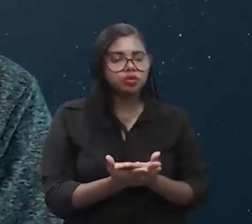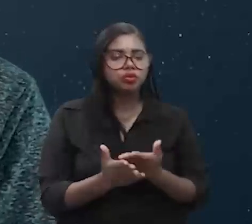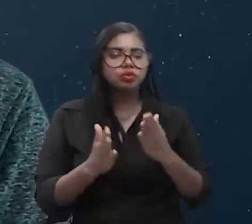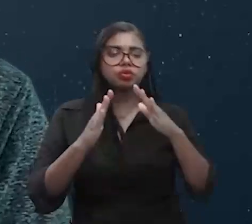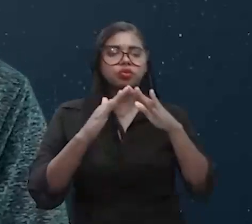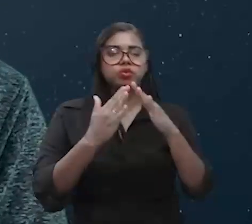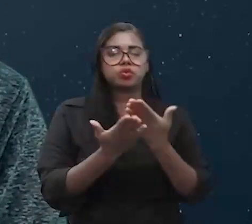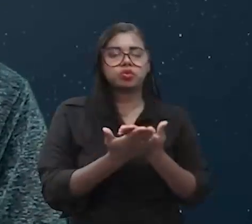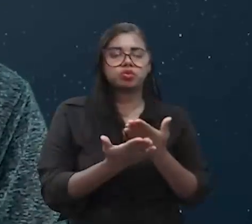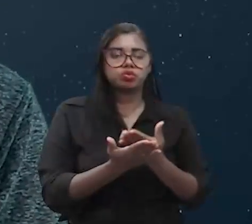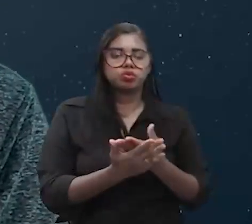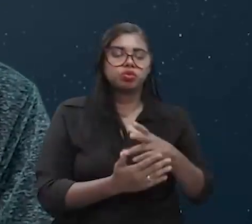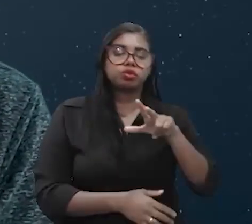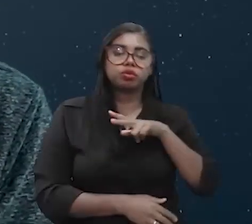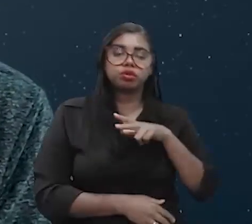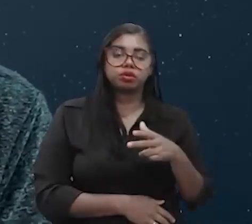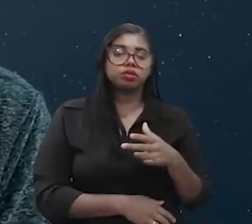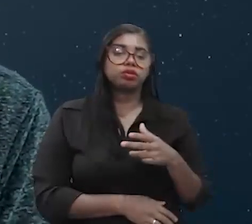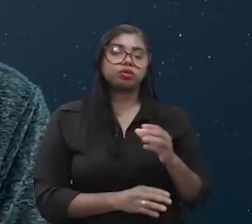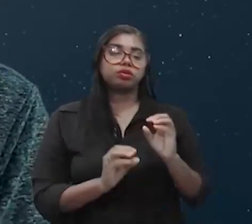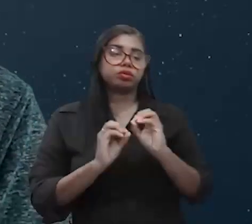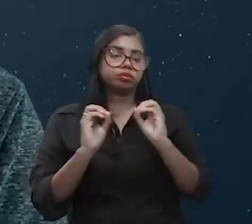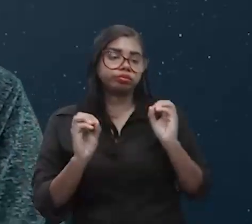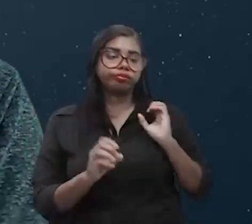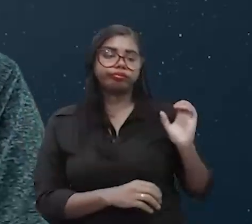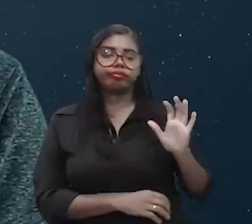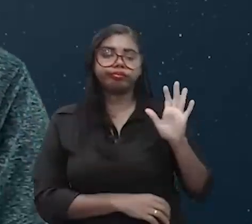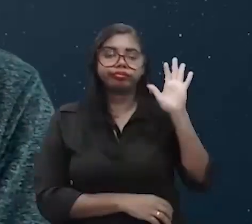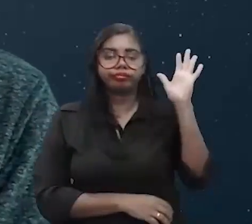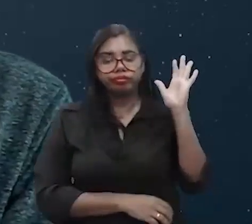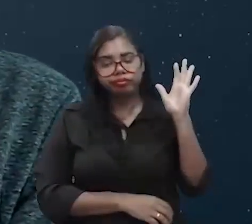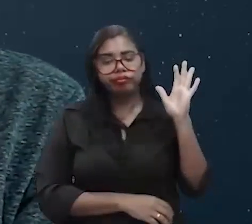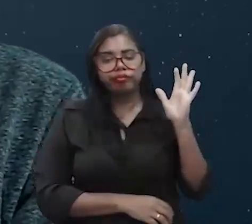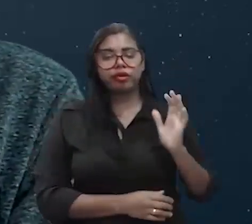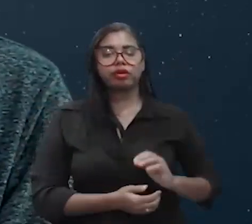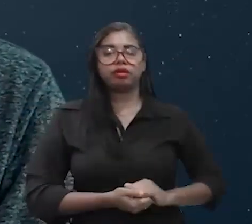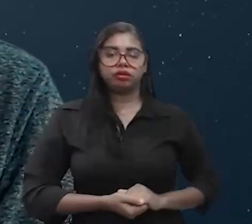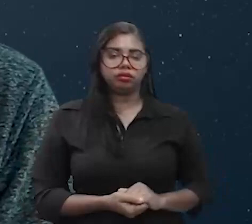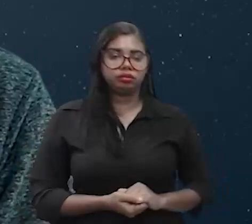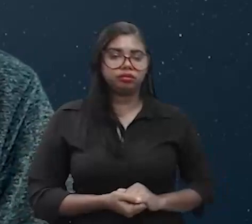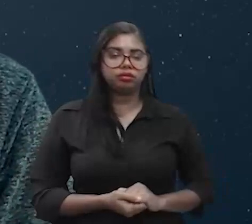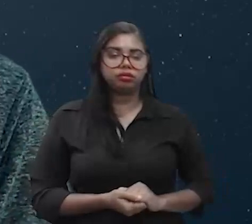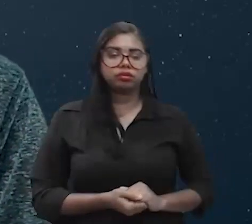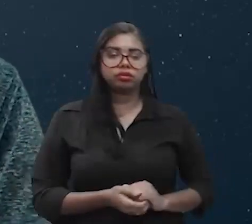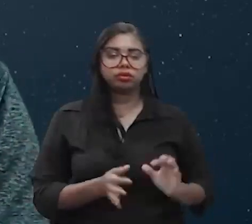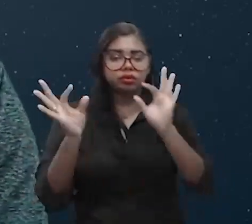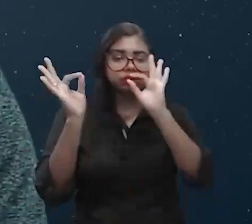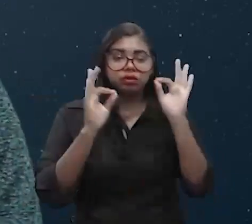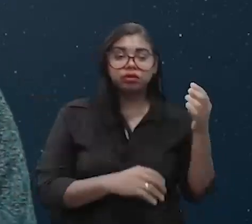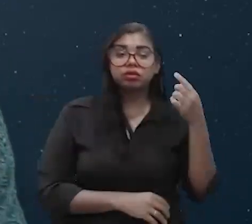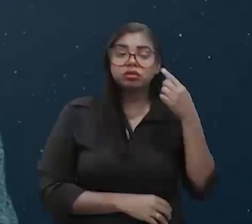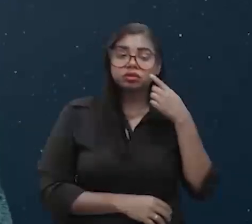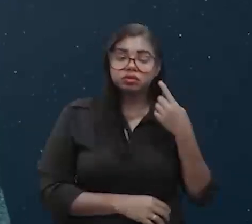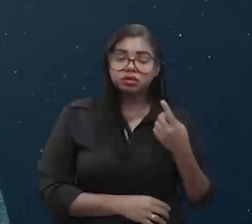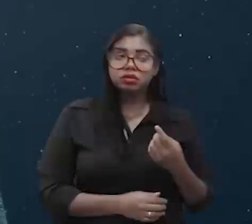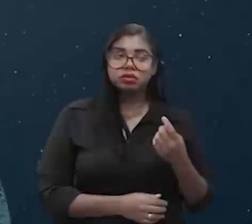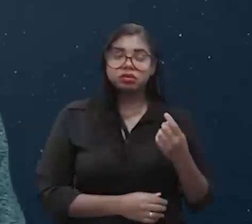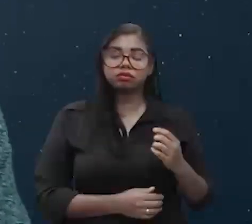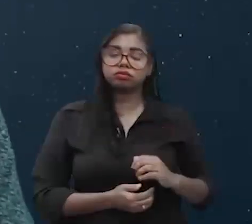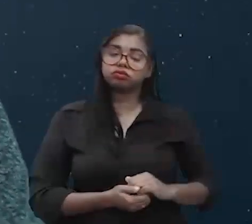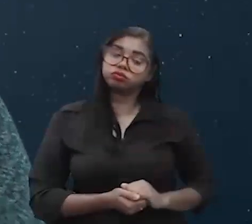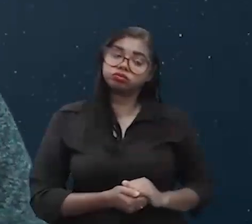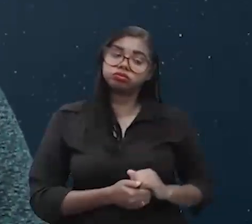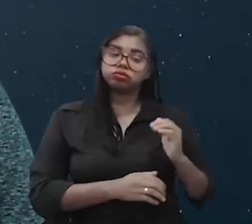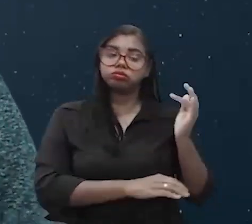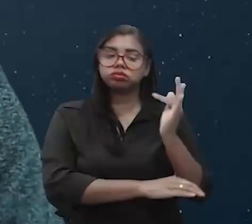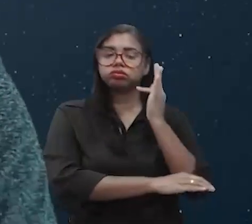nobreza de São Paulo da época, com os ricos, então ele tinha uma visão assim, de cima para baixo, entendeu? Mas era um grande intelectual.